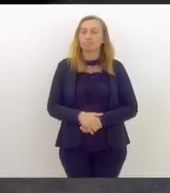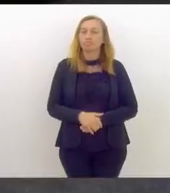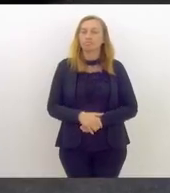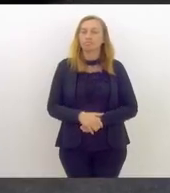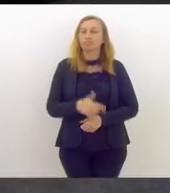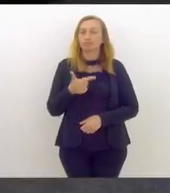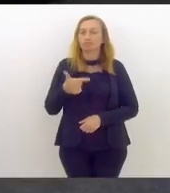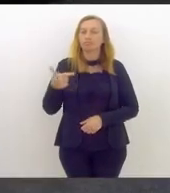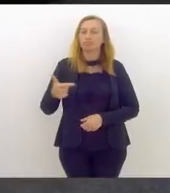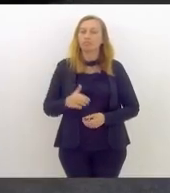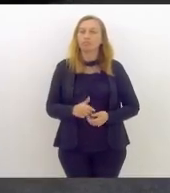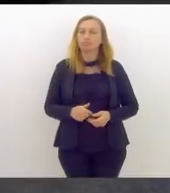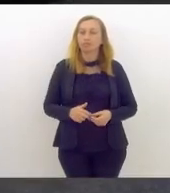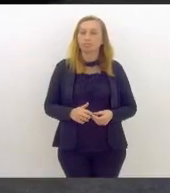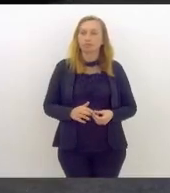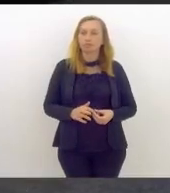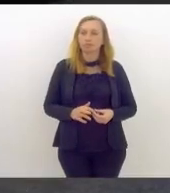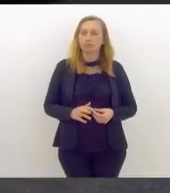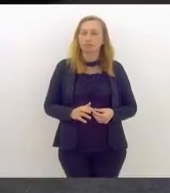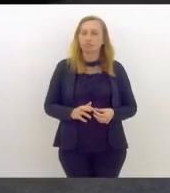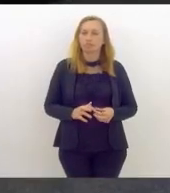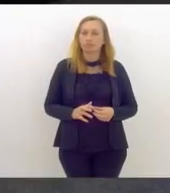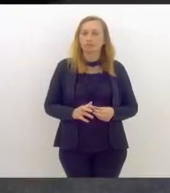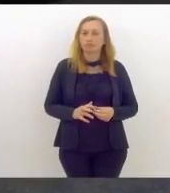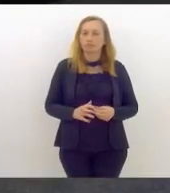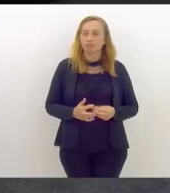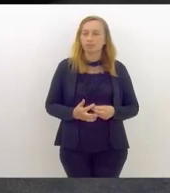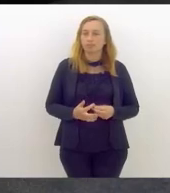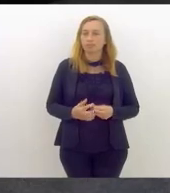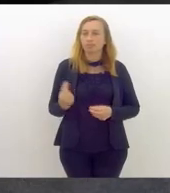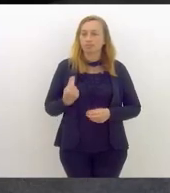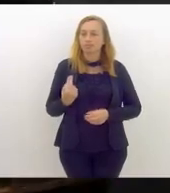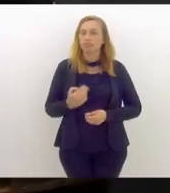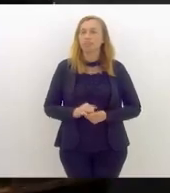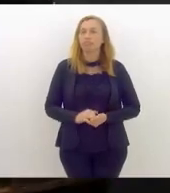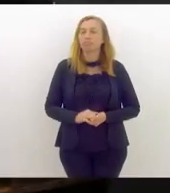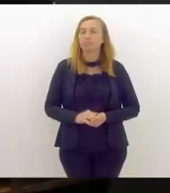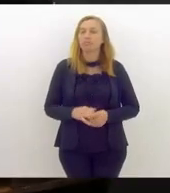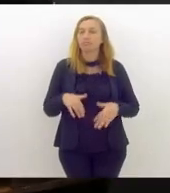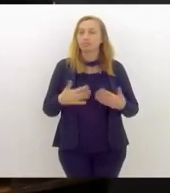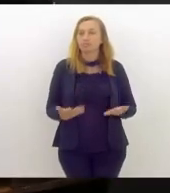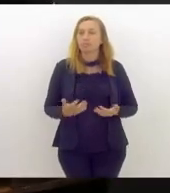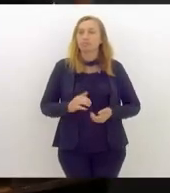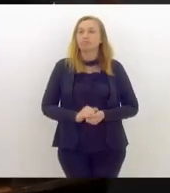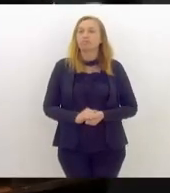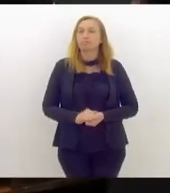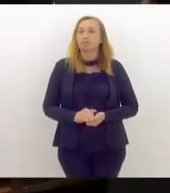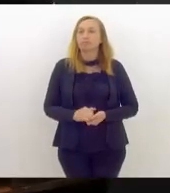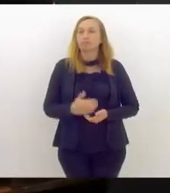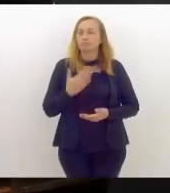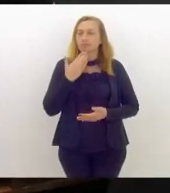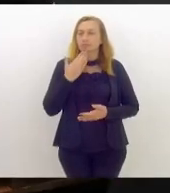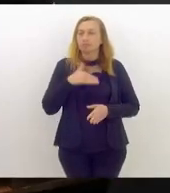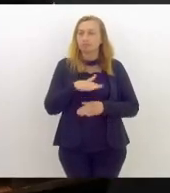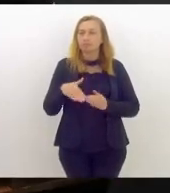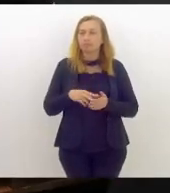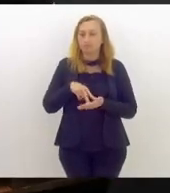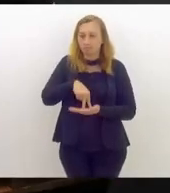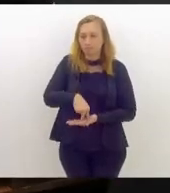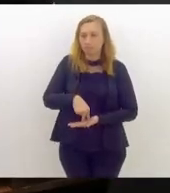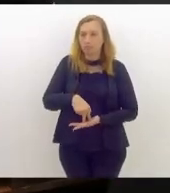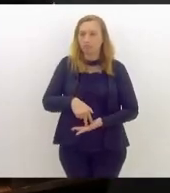de 22. 5466A de 22, Marquinhos. Com autoria. Com autoria. Então, a presidência convida a todos para que de pé